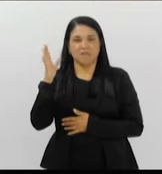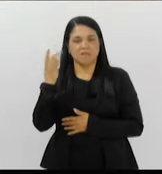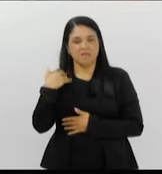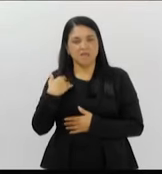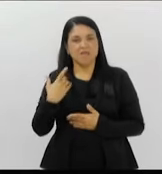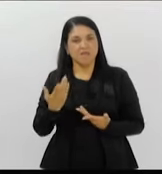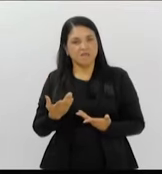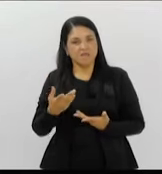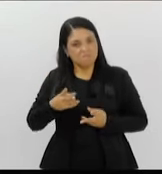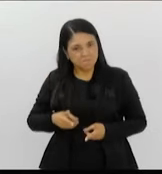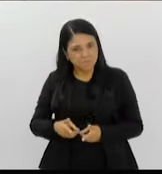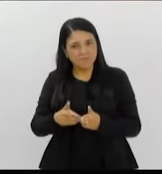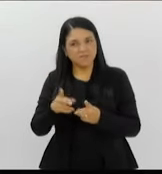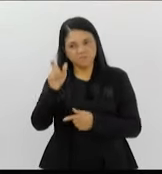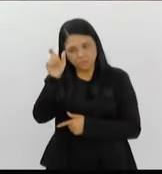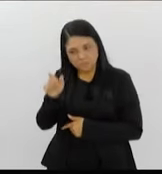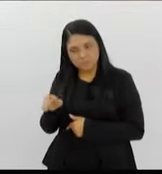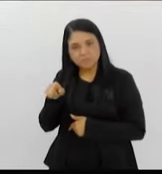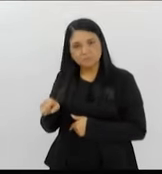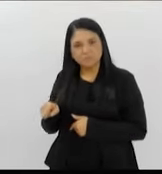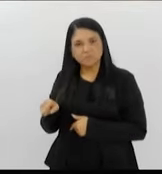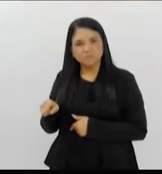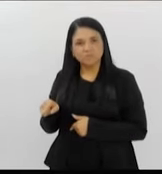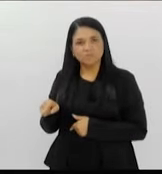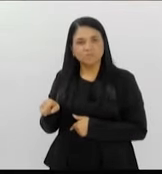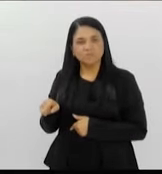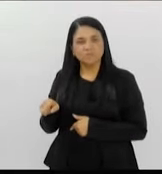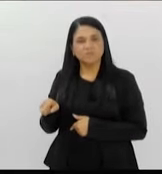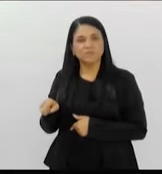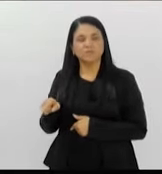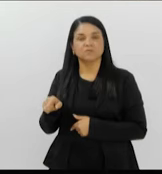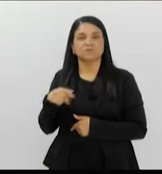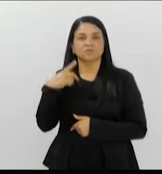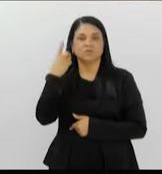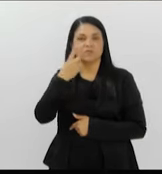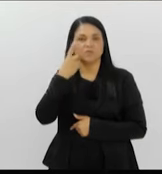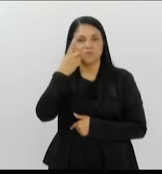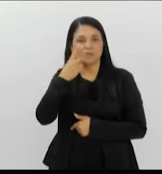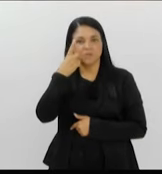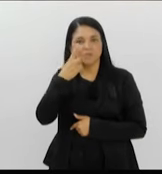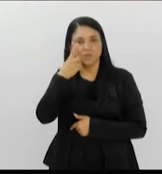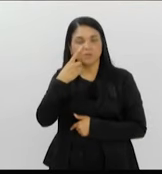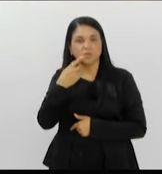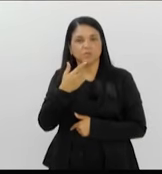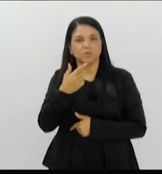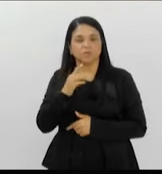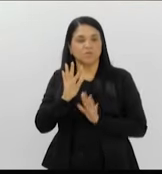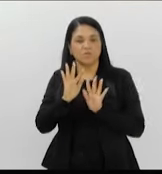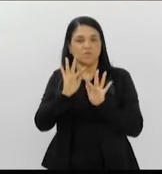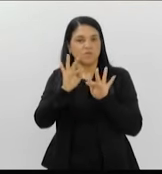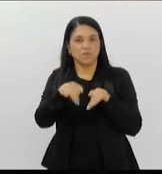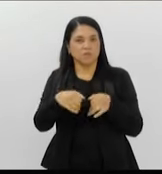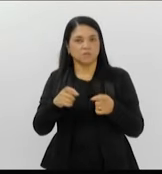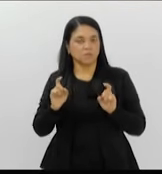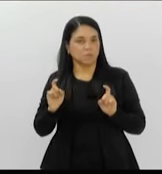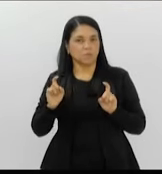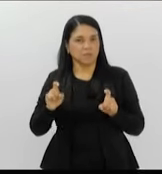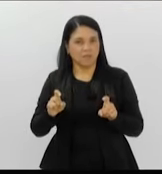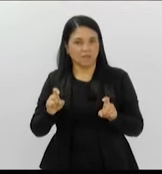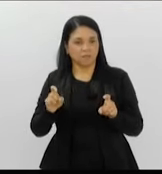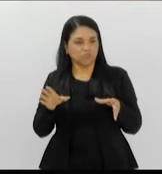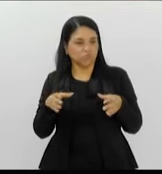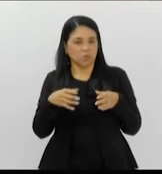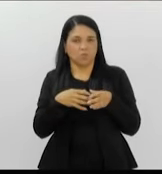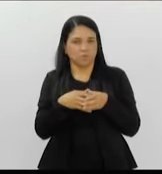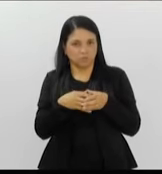que, mesmo ele tendo sido um dos raríssimos casos de deputados que não terminou o mandato à frente de uma comissão, é